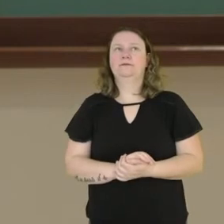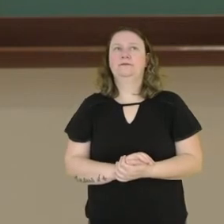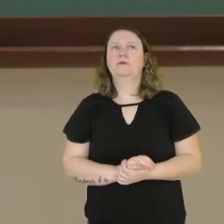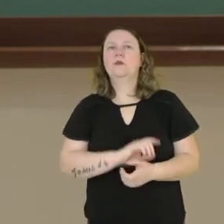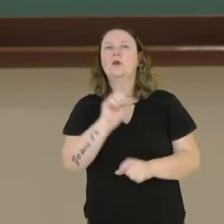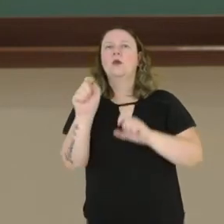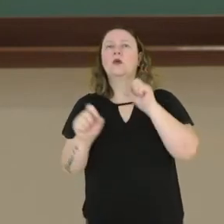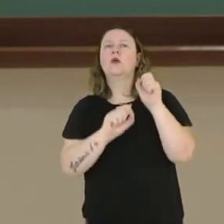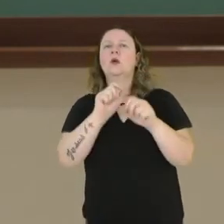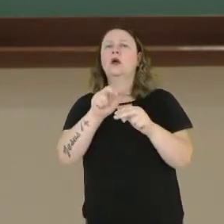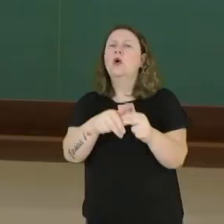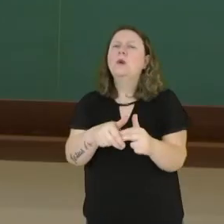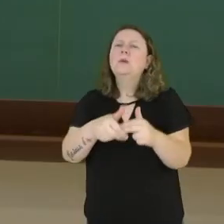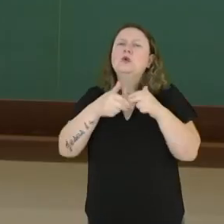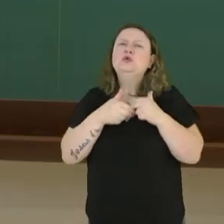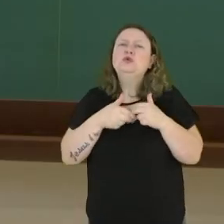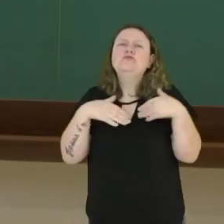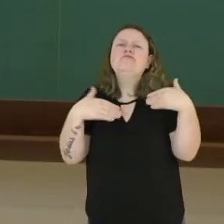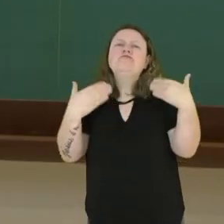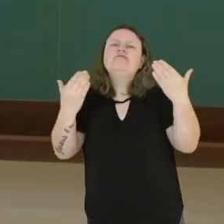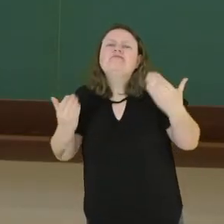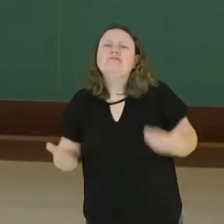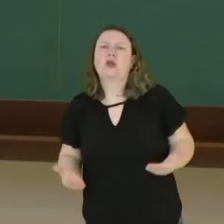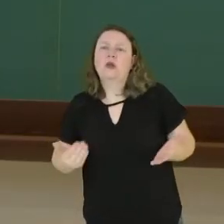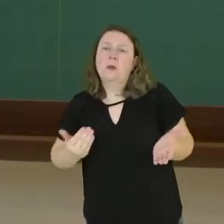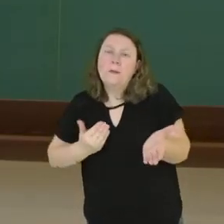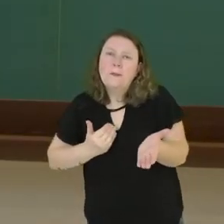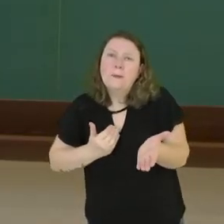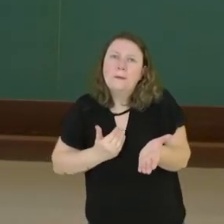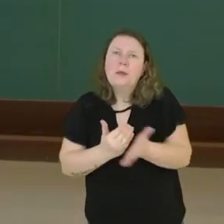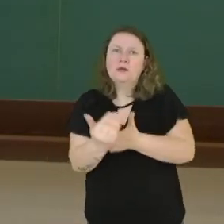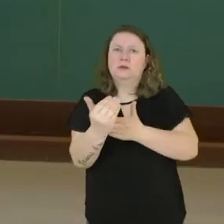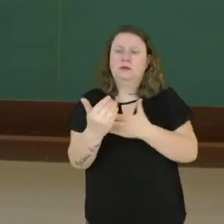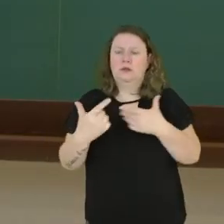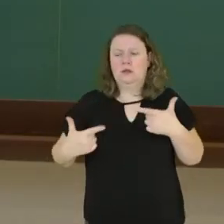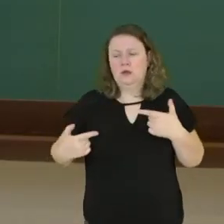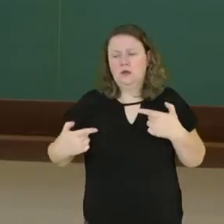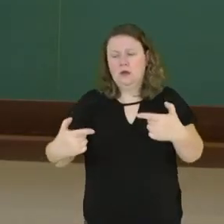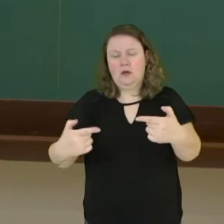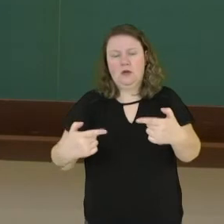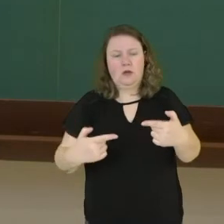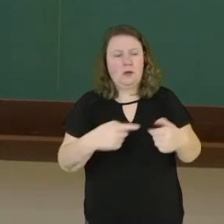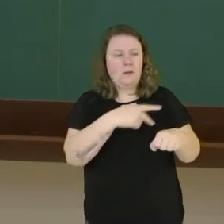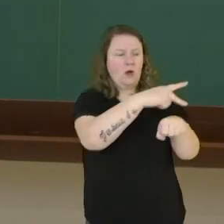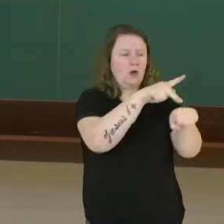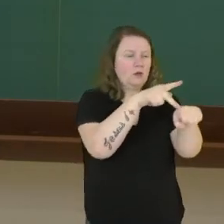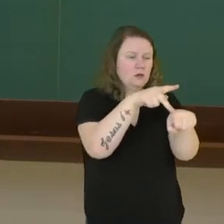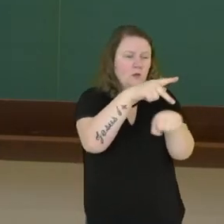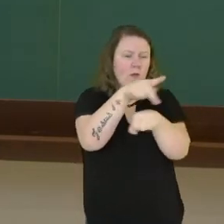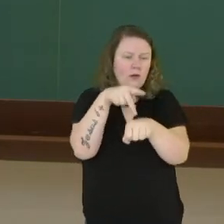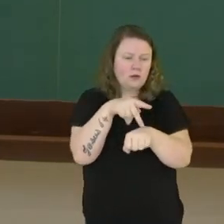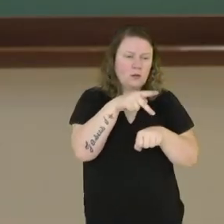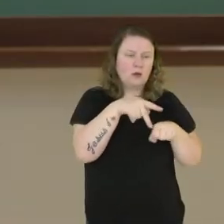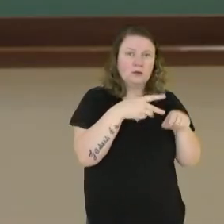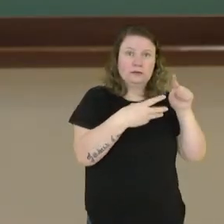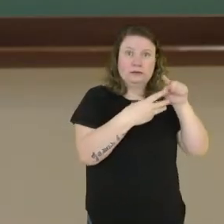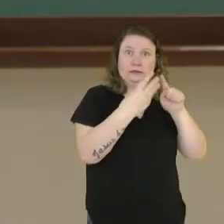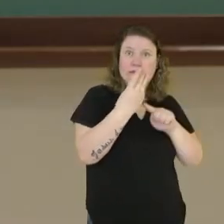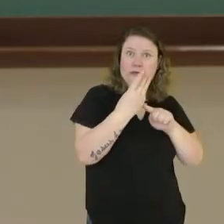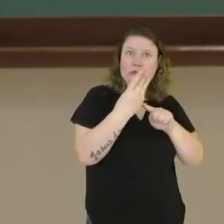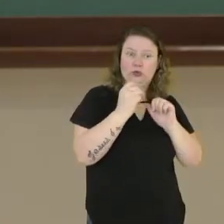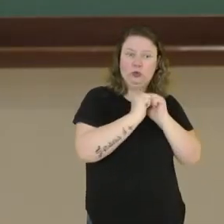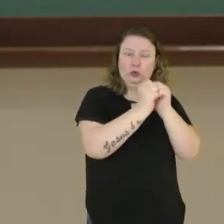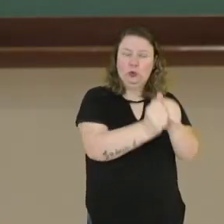são os motivos que levaram esses países se unirem contra a região do Paraguai.